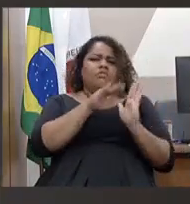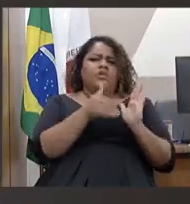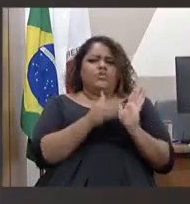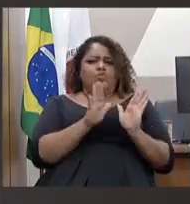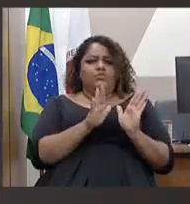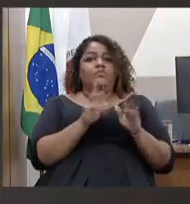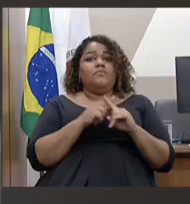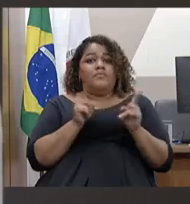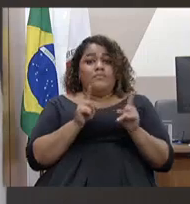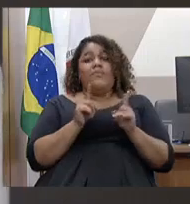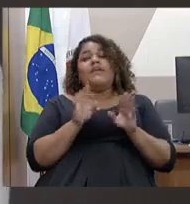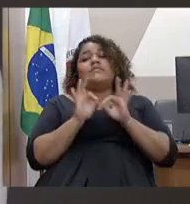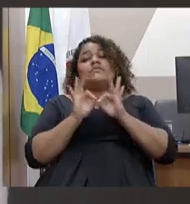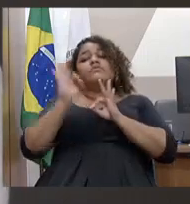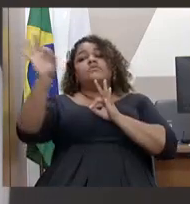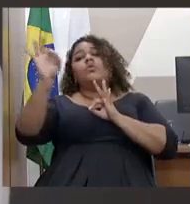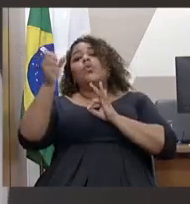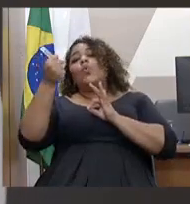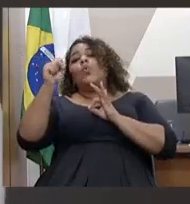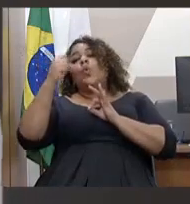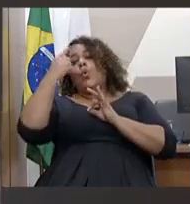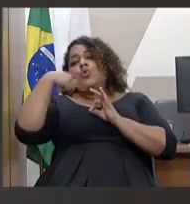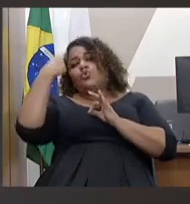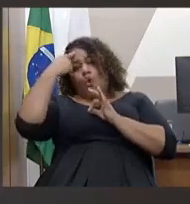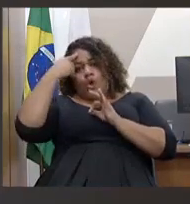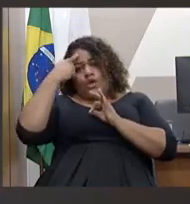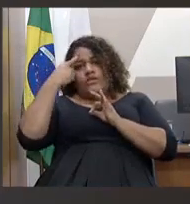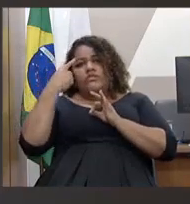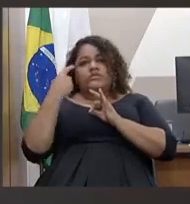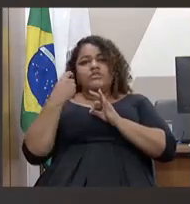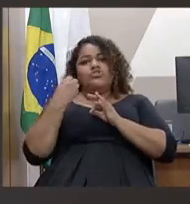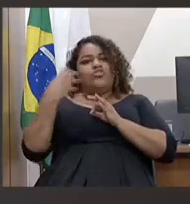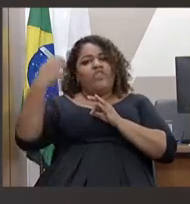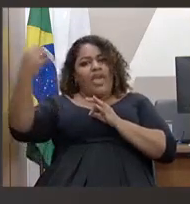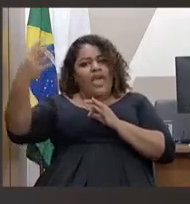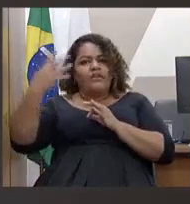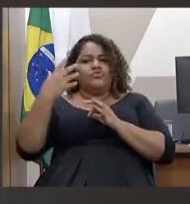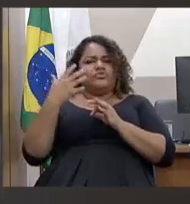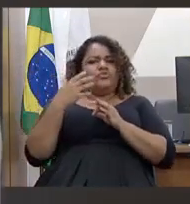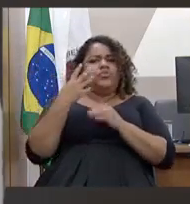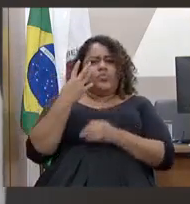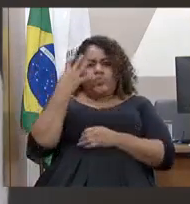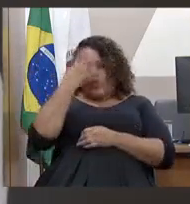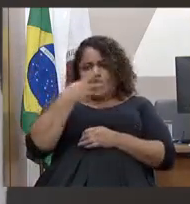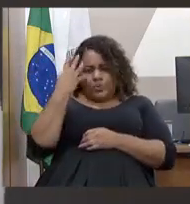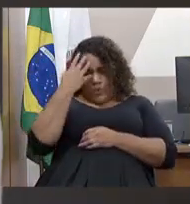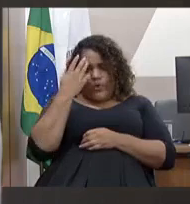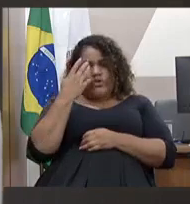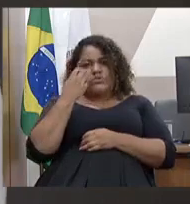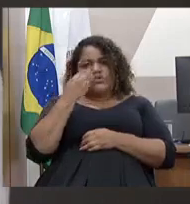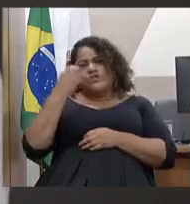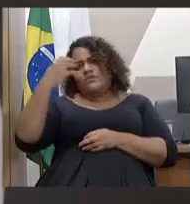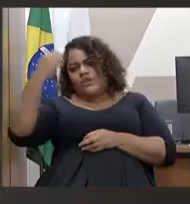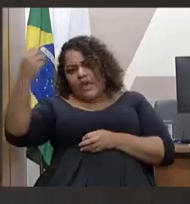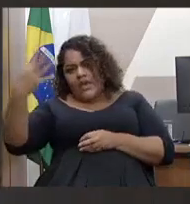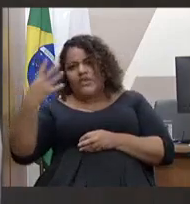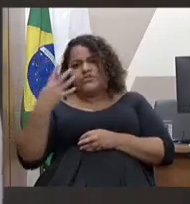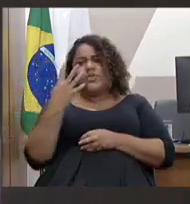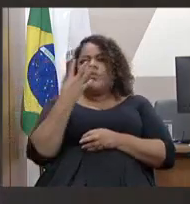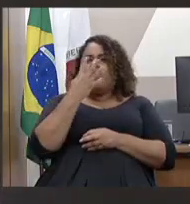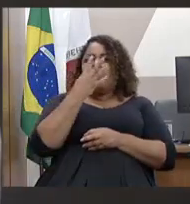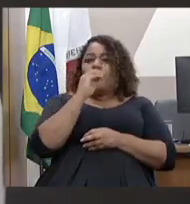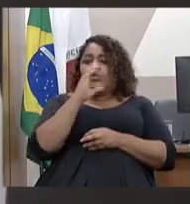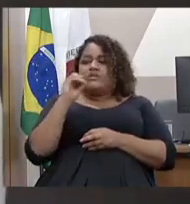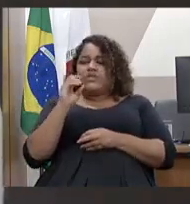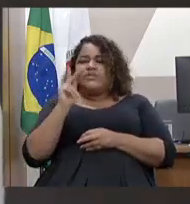oito horas de viagem 4 horas de viagem né 100 Km né Mais ou menos 400 né a 400 km